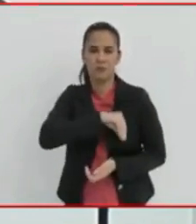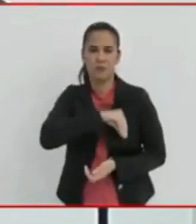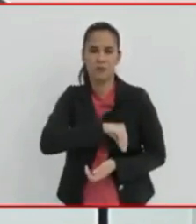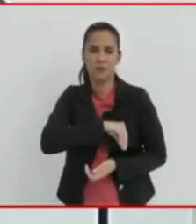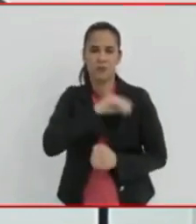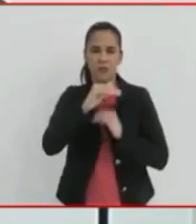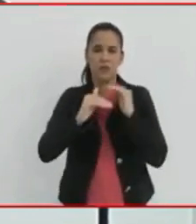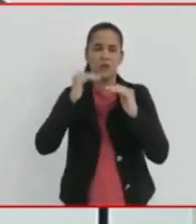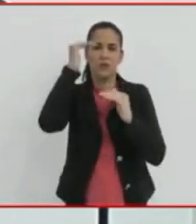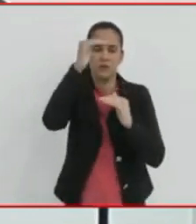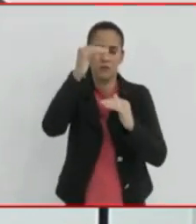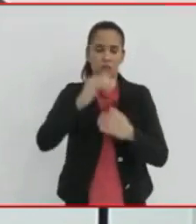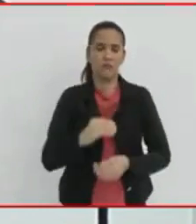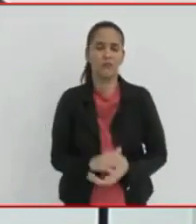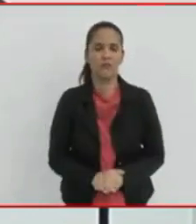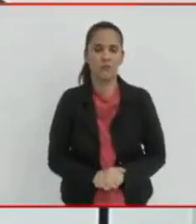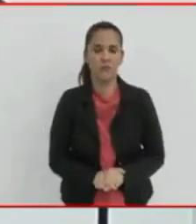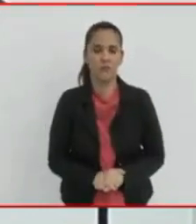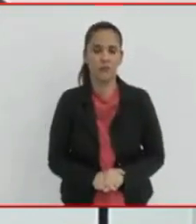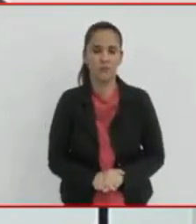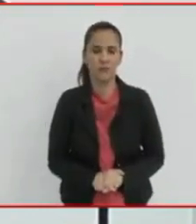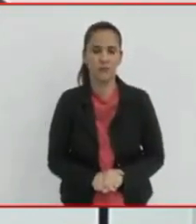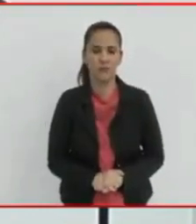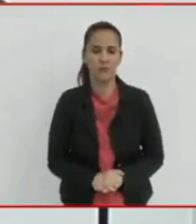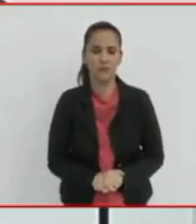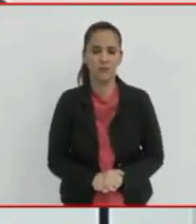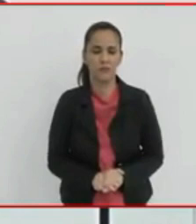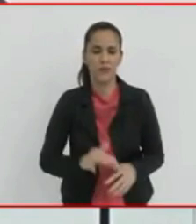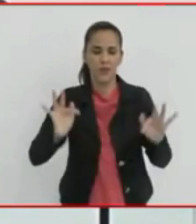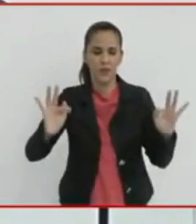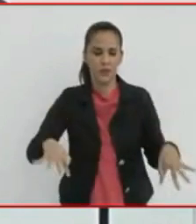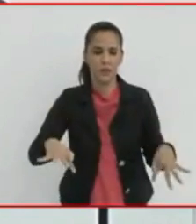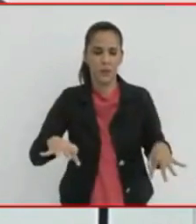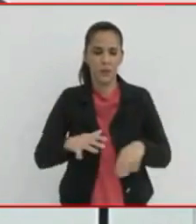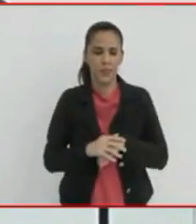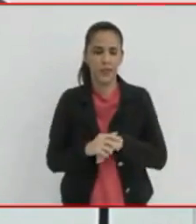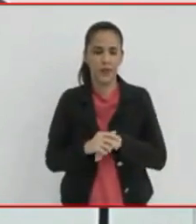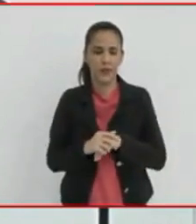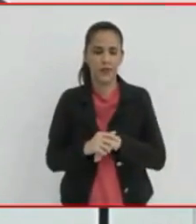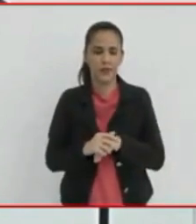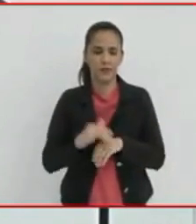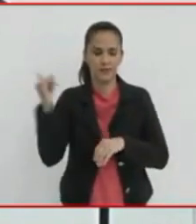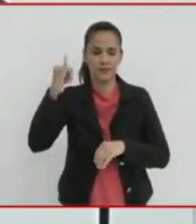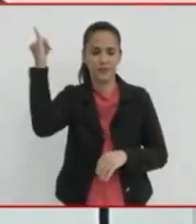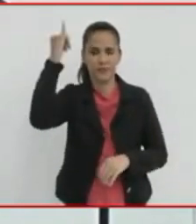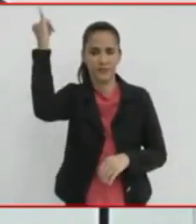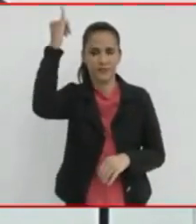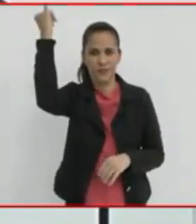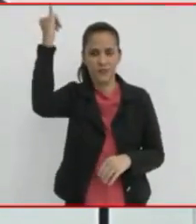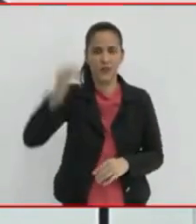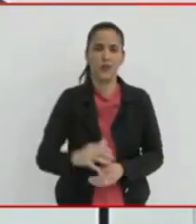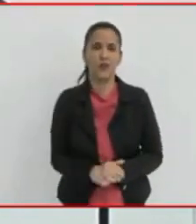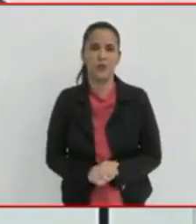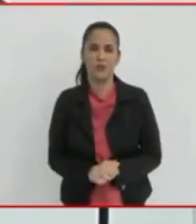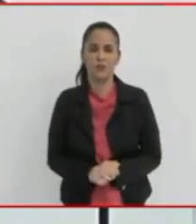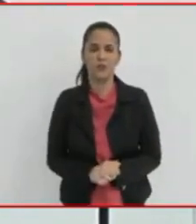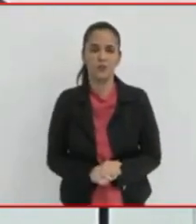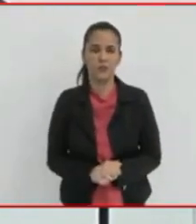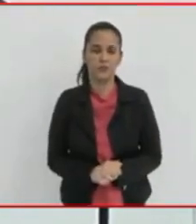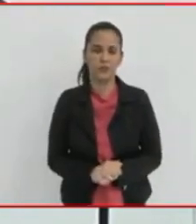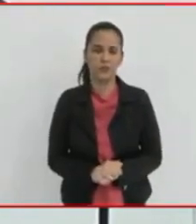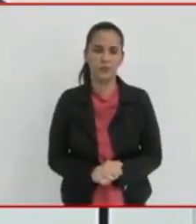Barroso essa suspensão ela fere um reconhecimento importante a classe de enfermagem